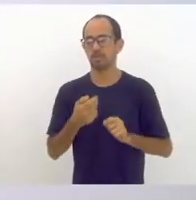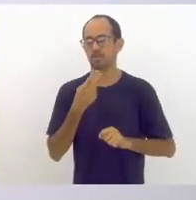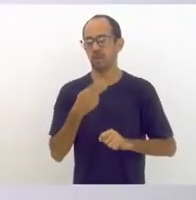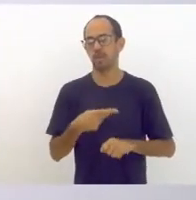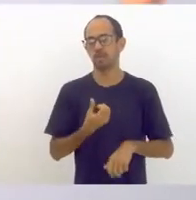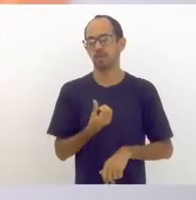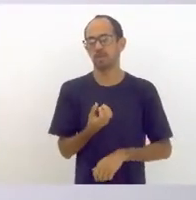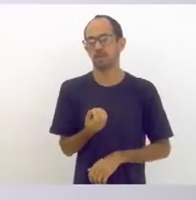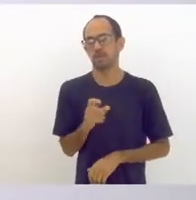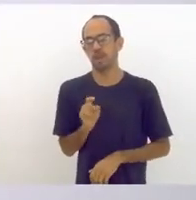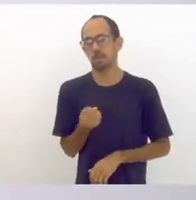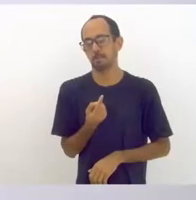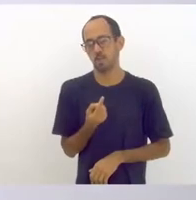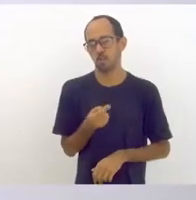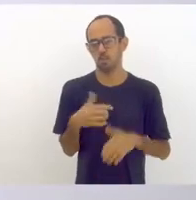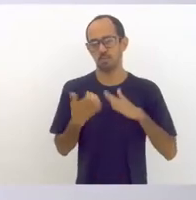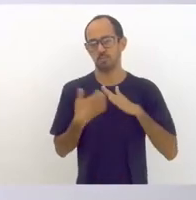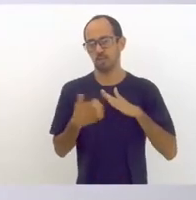mil empresas